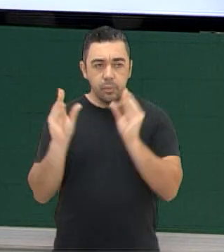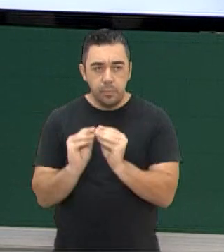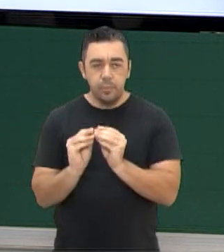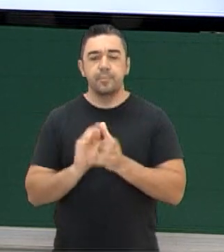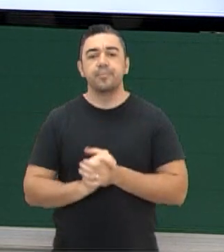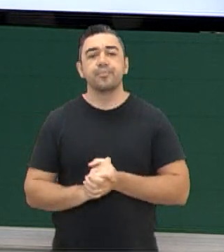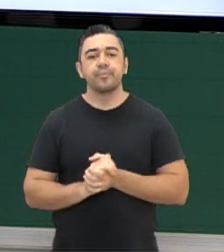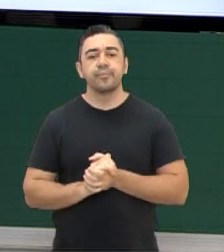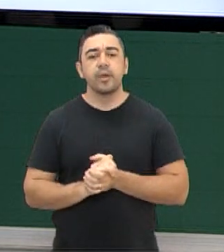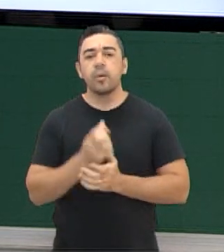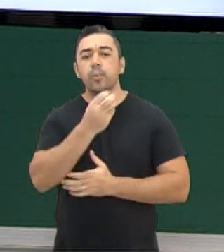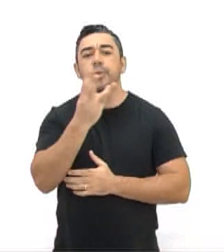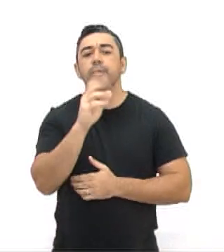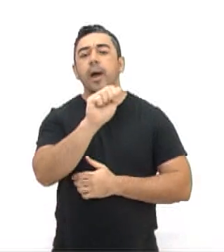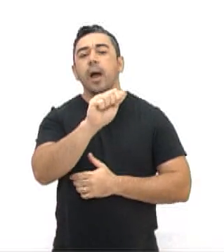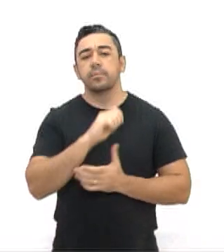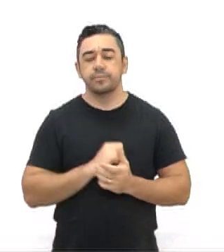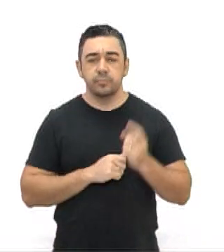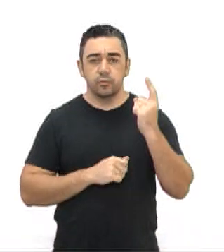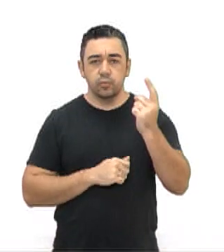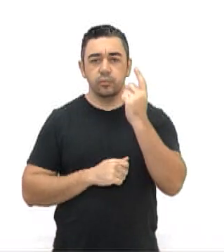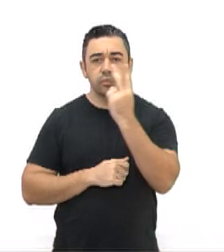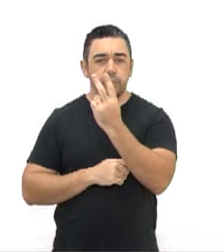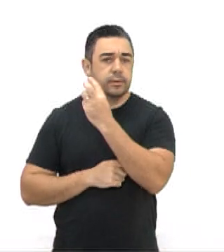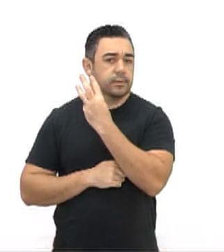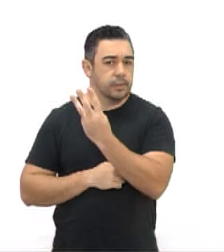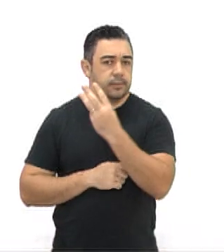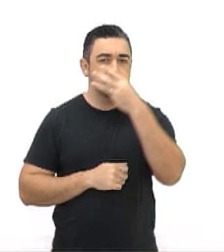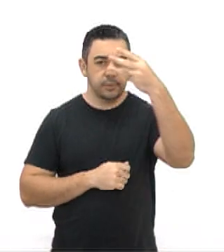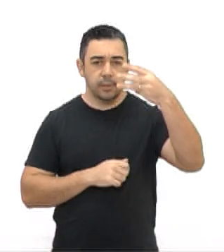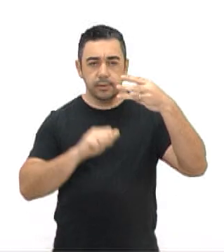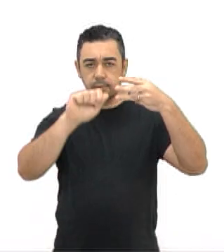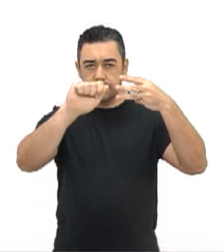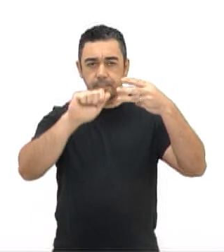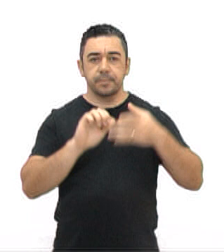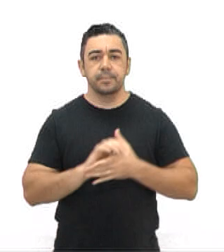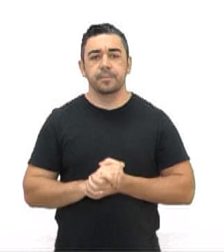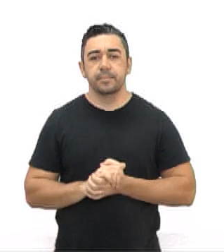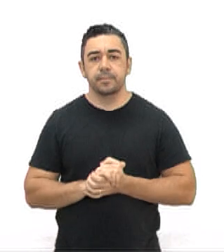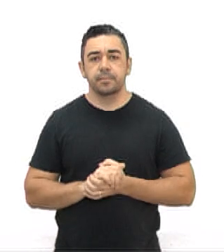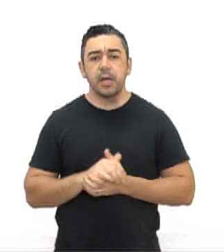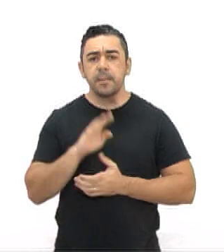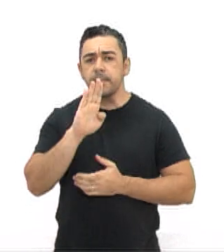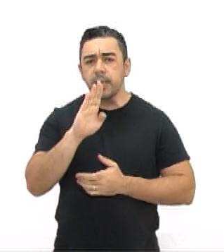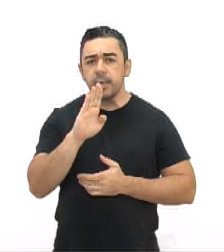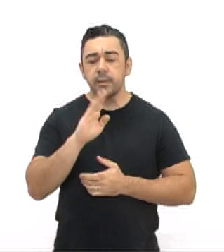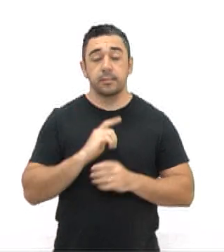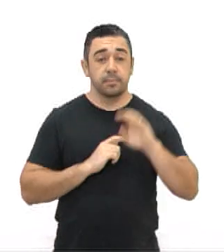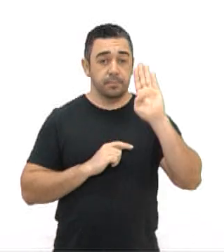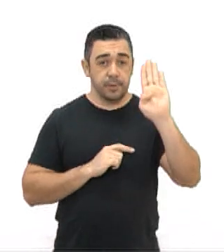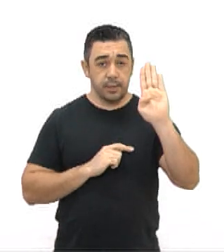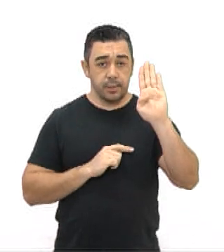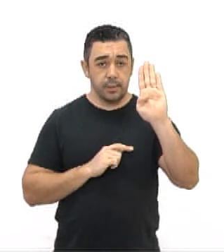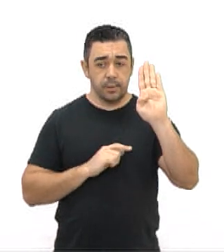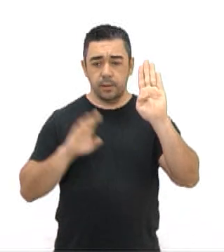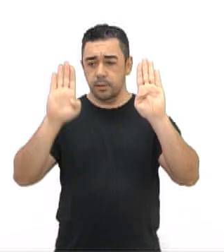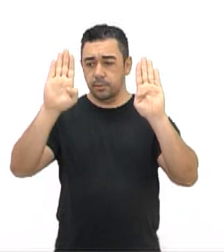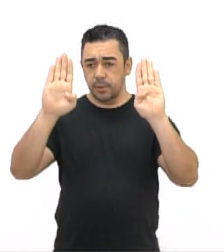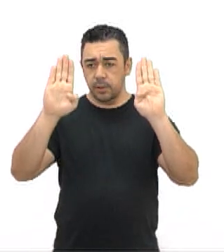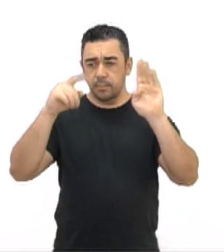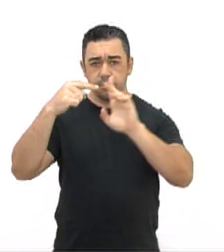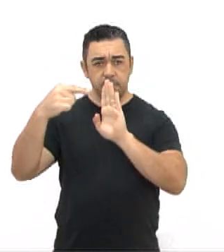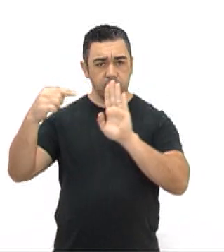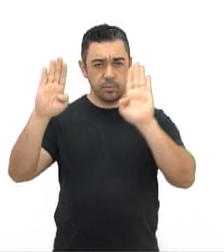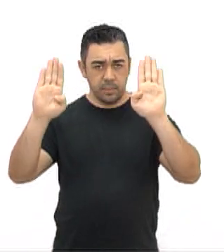deu? Quantos A's eu tenho? 1, 2, 3. 3A. Quantos B's eu tenho? Eu tenho B menos